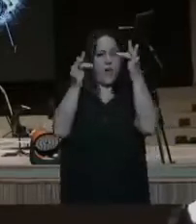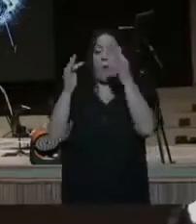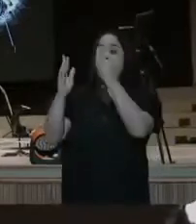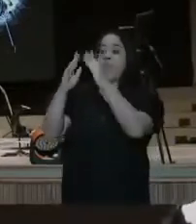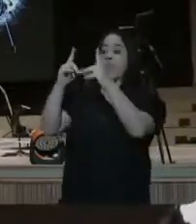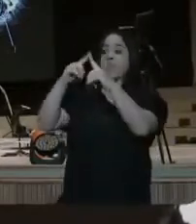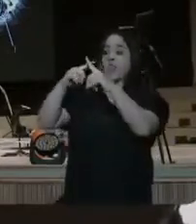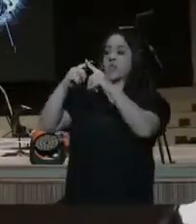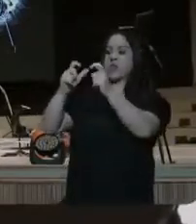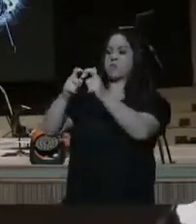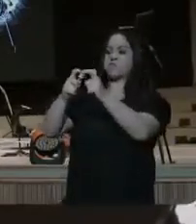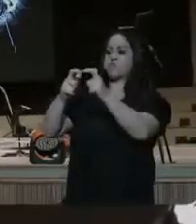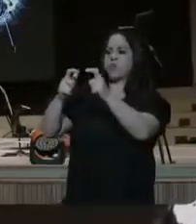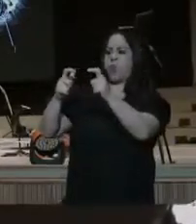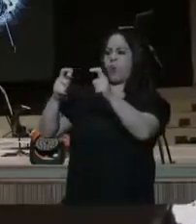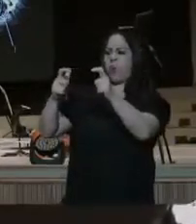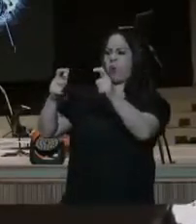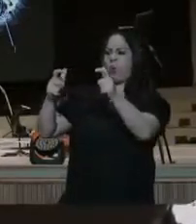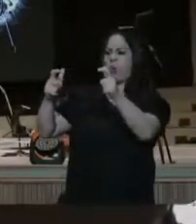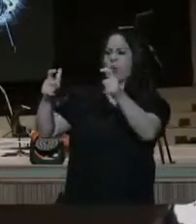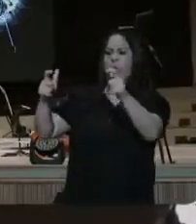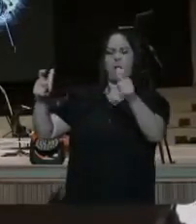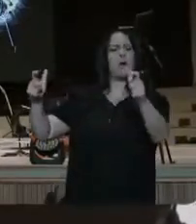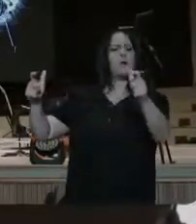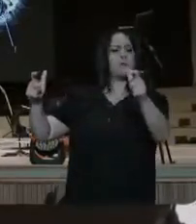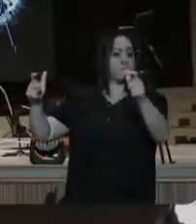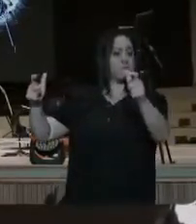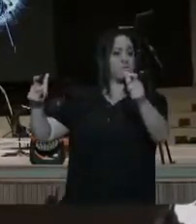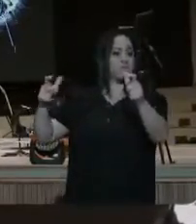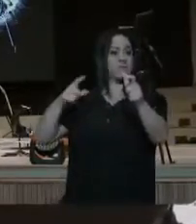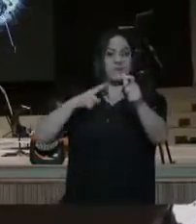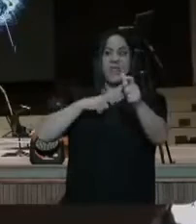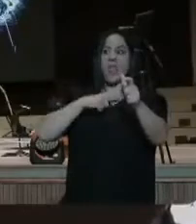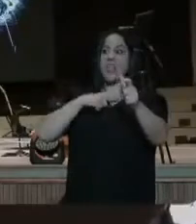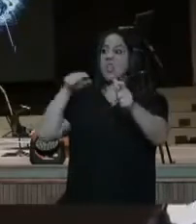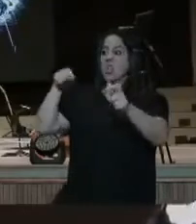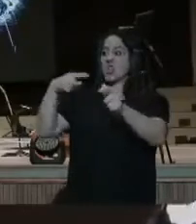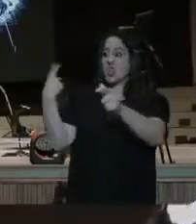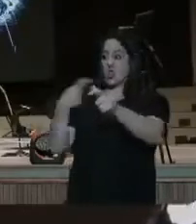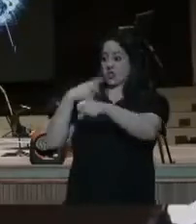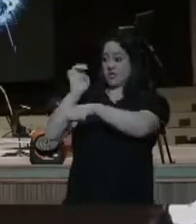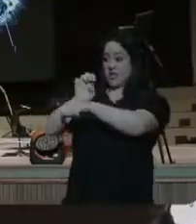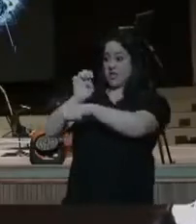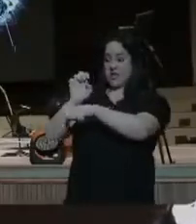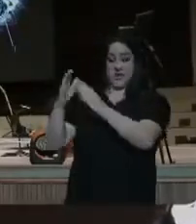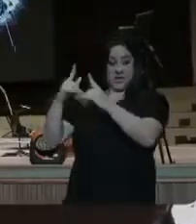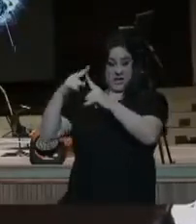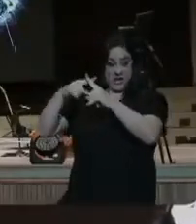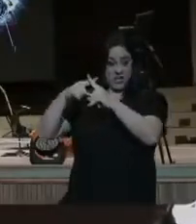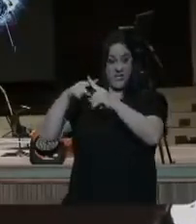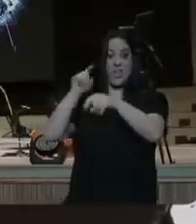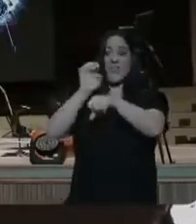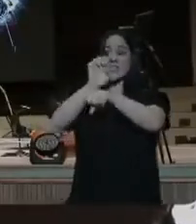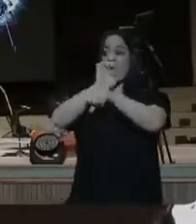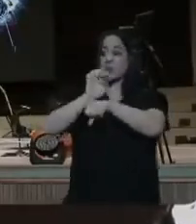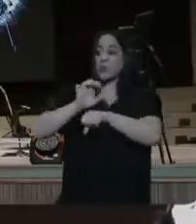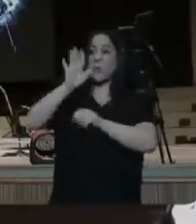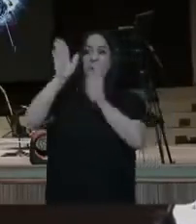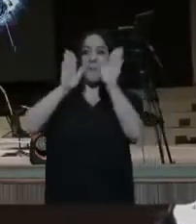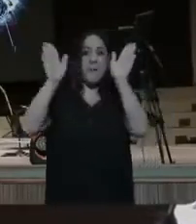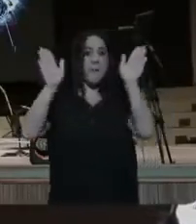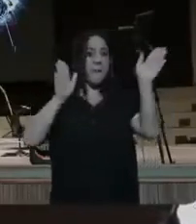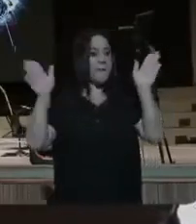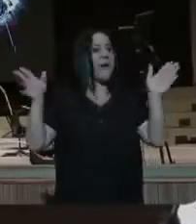canto do angelim igreja alcançou e tem alcançado nosso estado e outras nações eu estou pregando pra vocês hoje aqui nessa noite